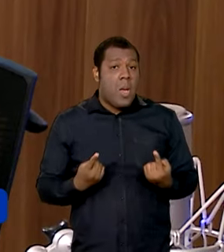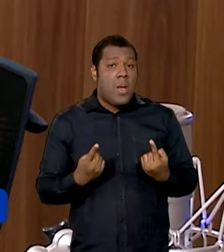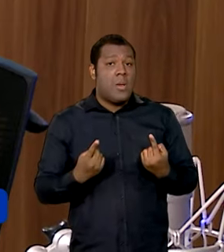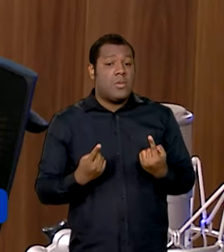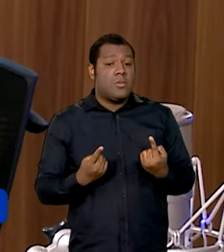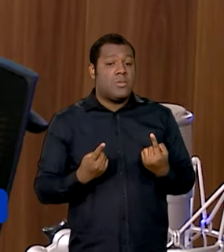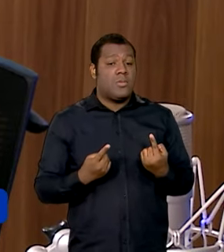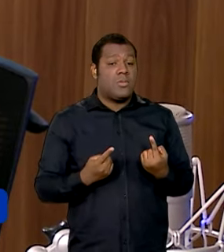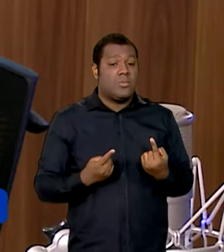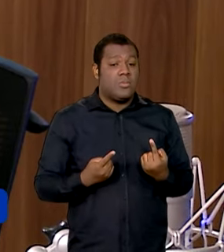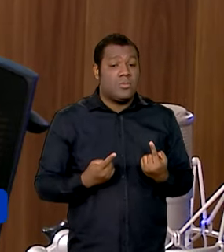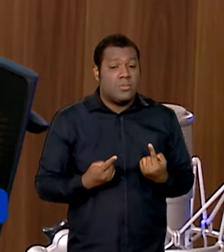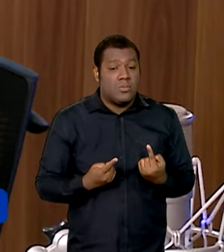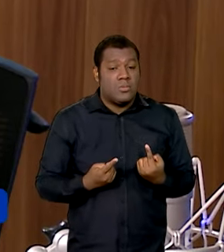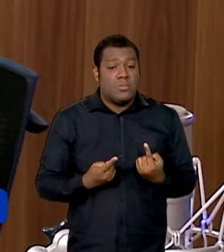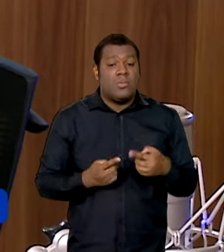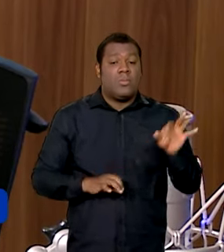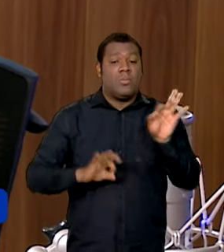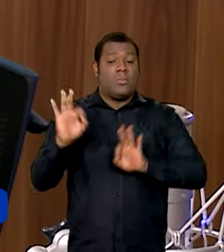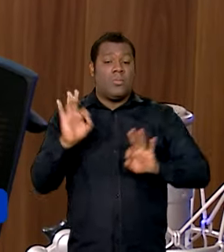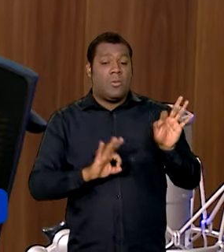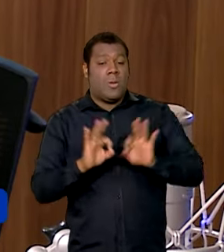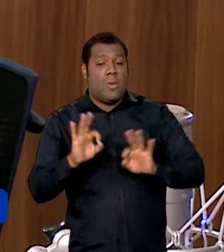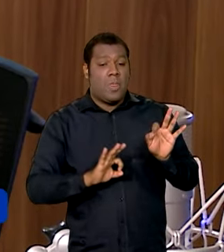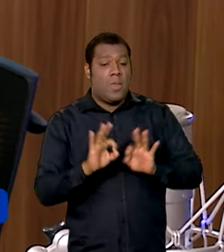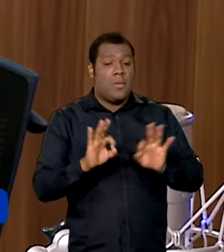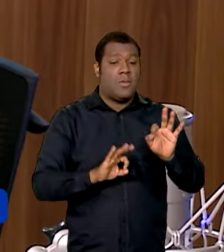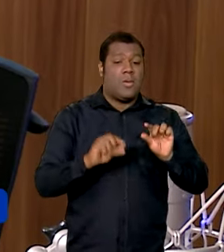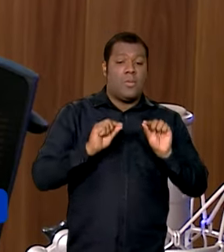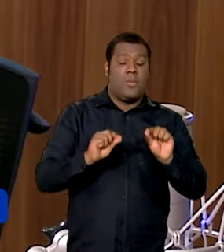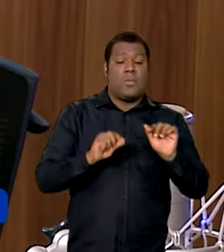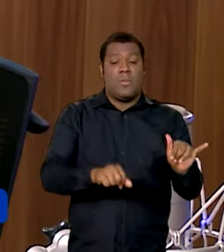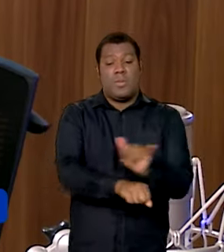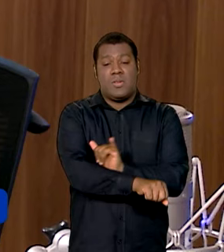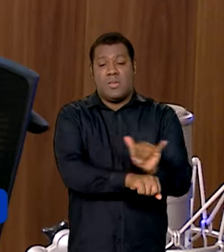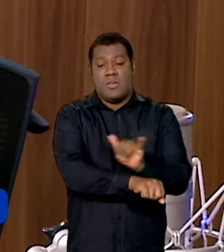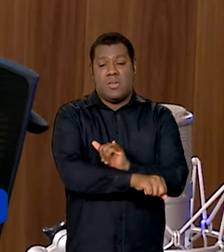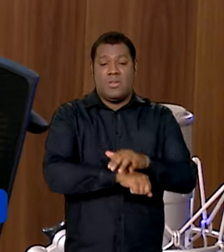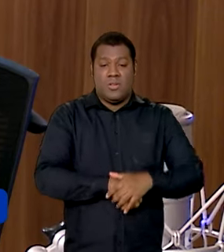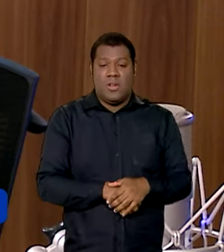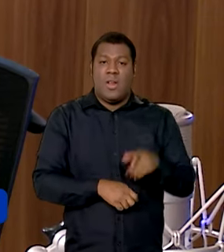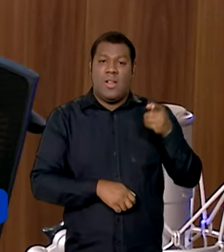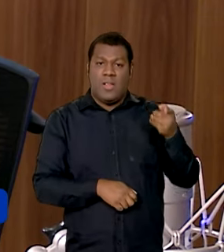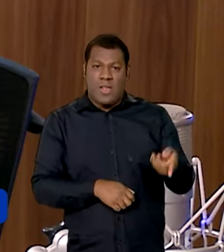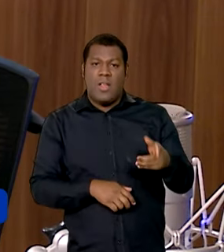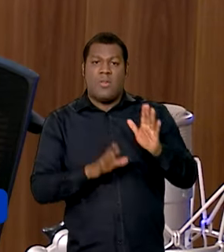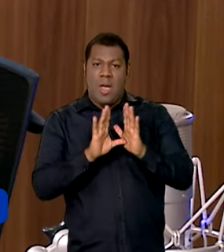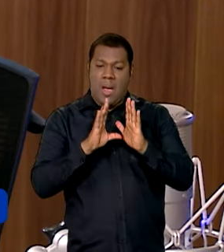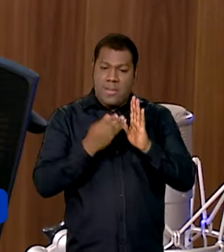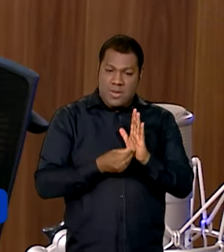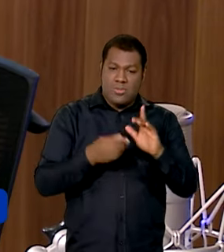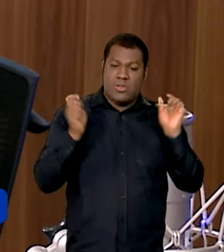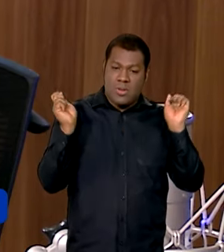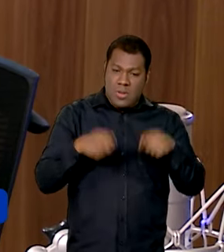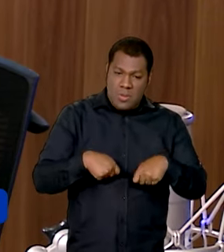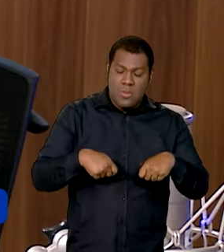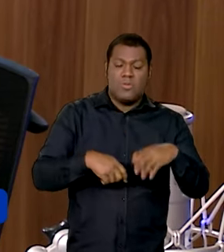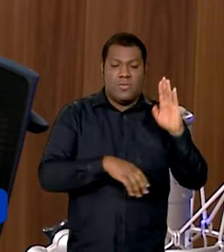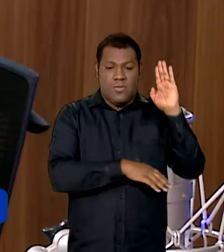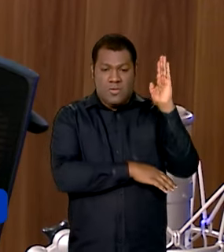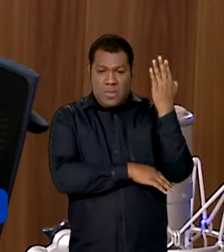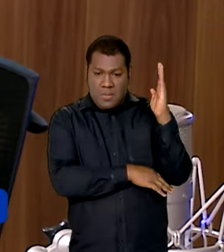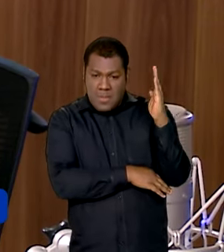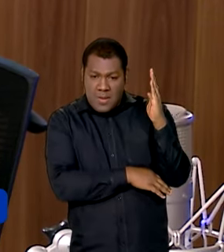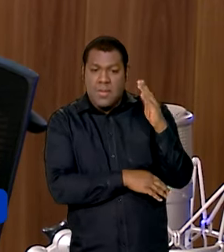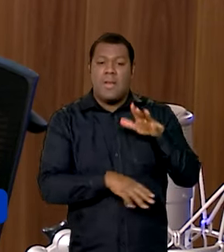mais dos arranjos locais então a Amazônia tem potencial para madeira tem potencial e pro